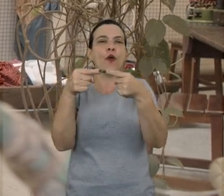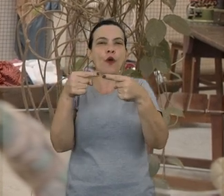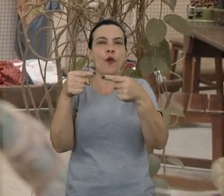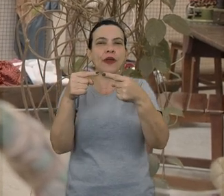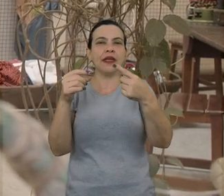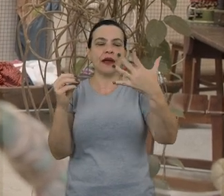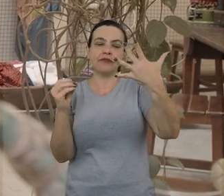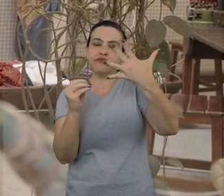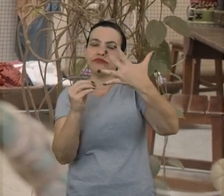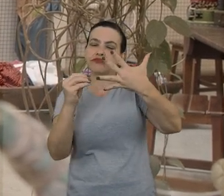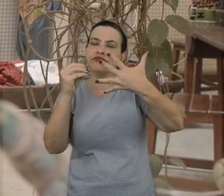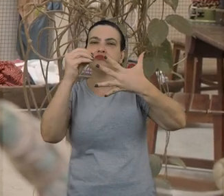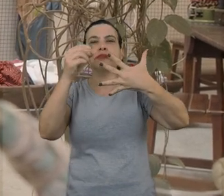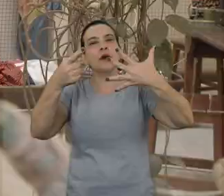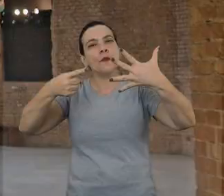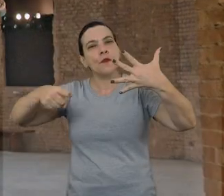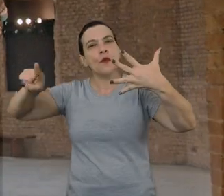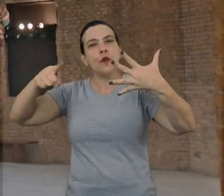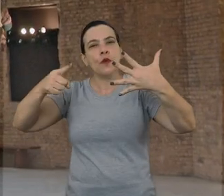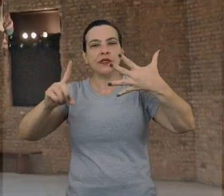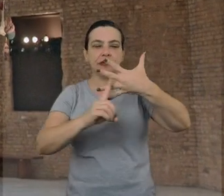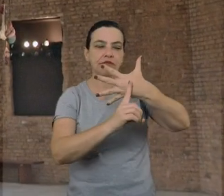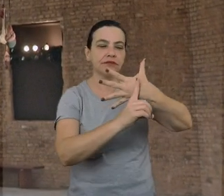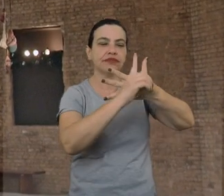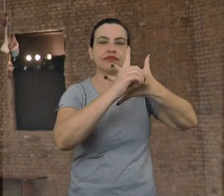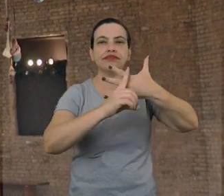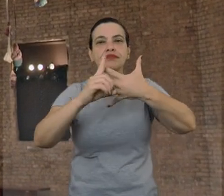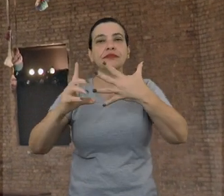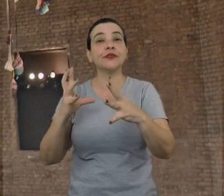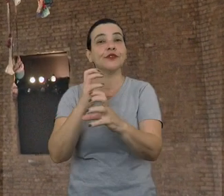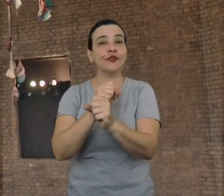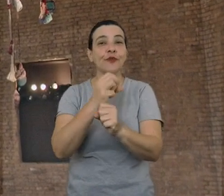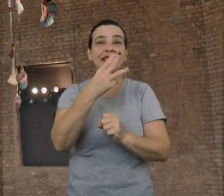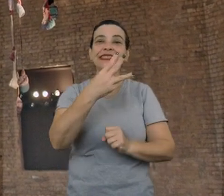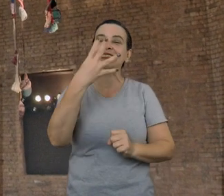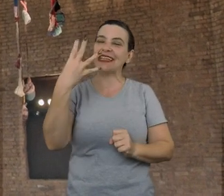sinfonia, ela tem 34 acordes.